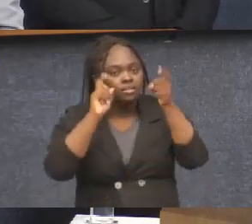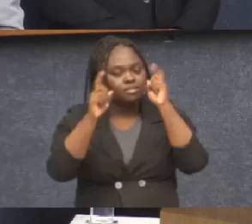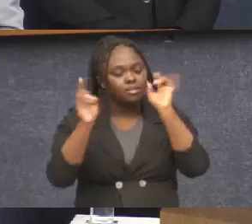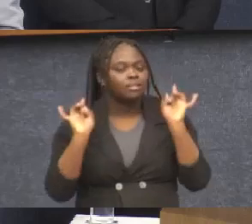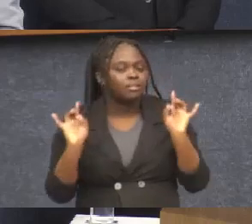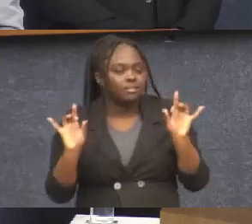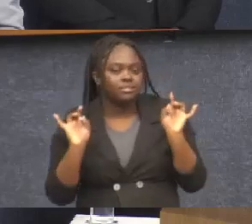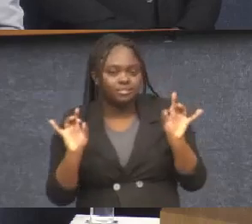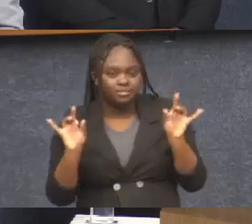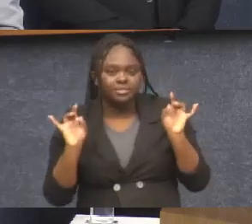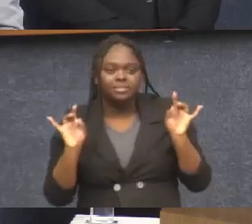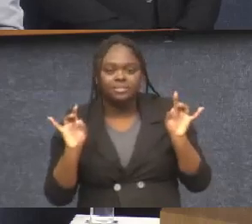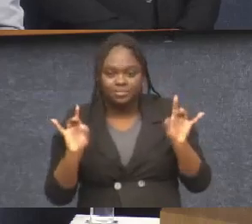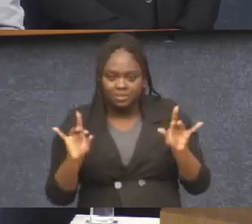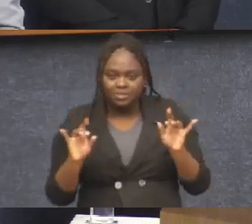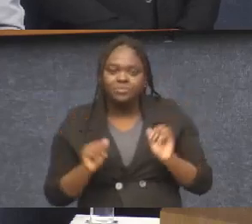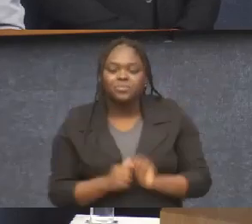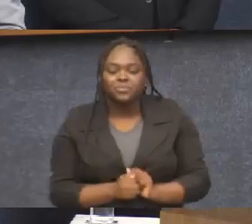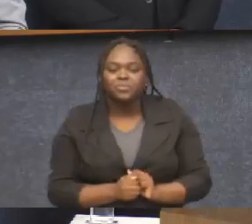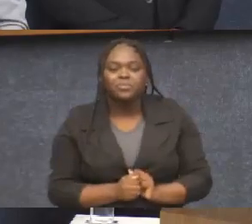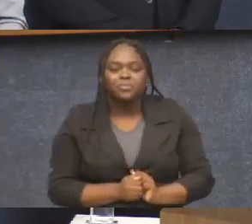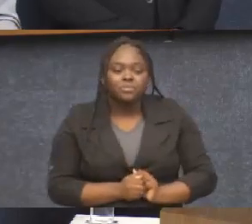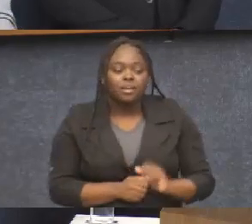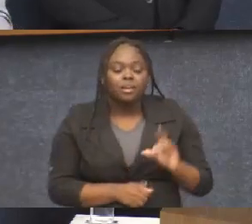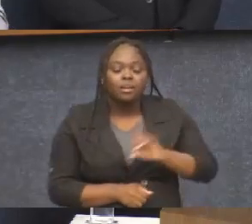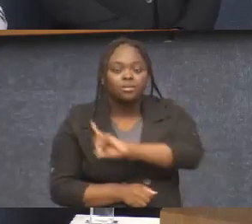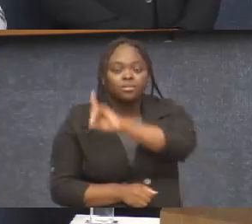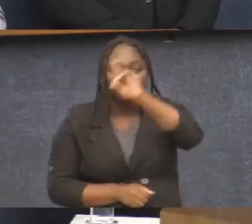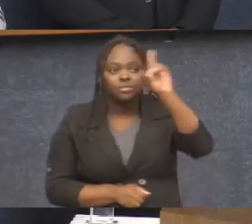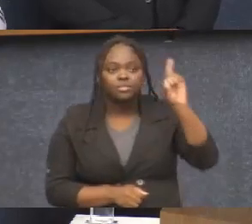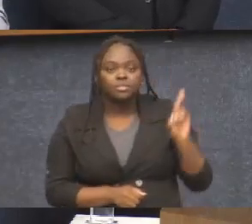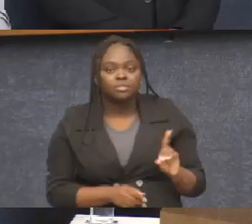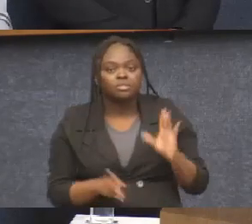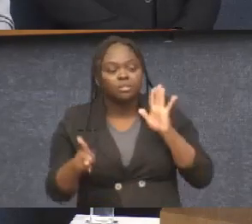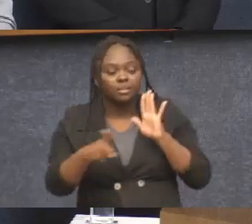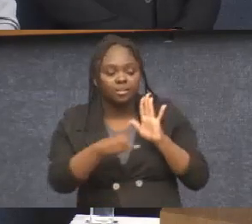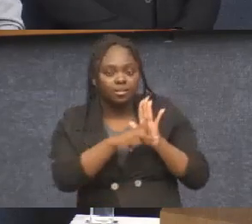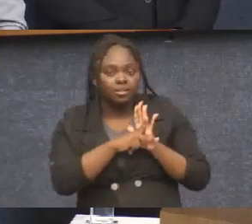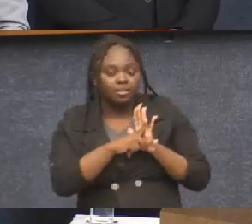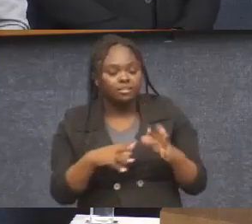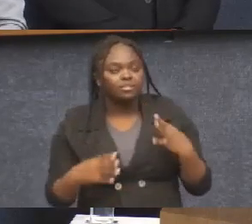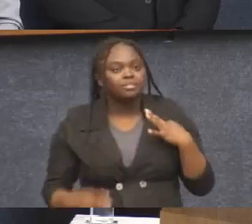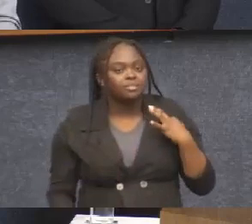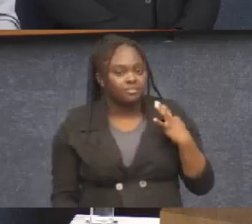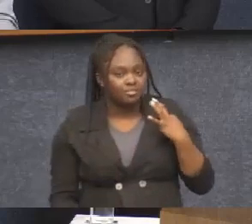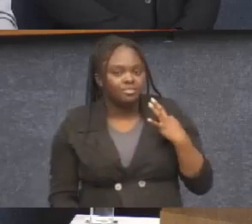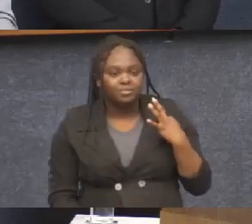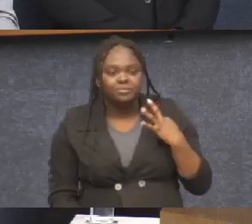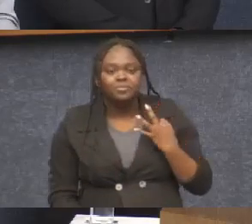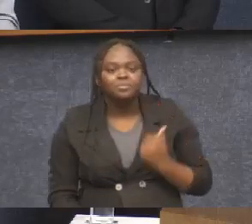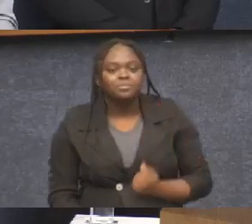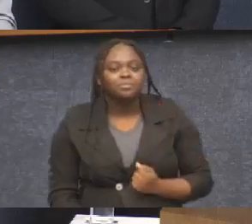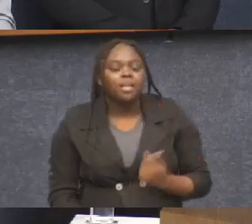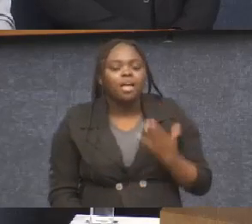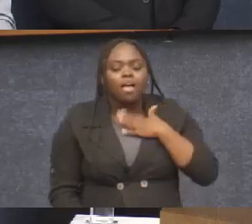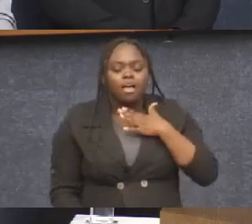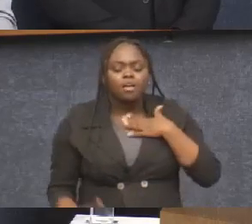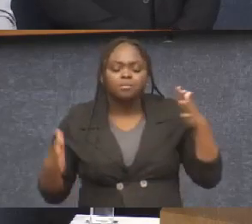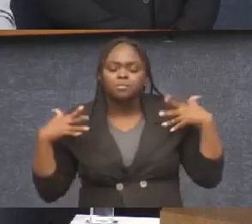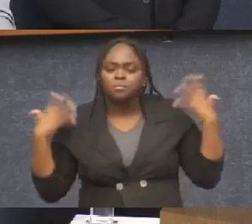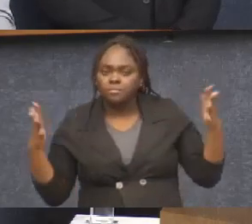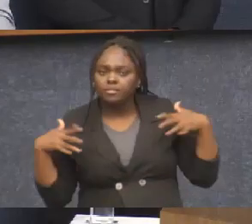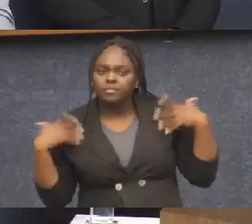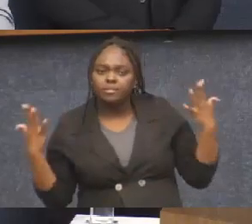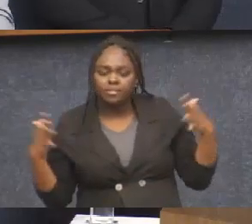reunião especial alusiva ao Dia do Voluntariado. É grande a minha